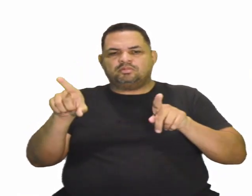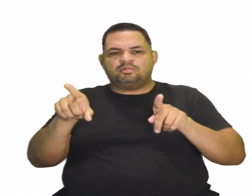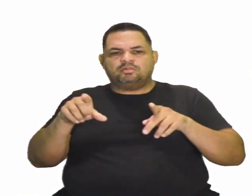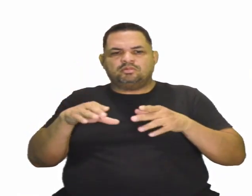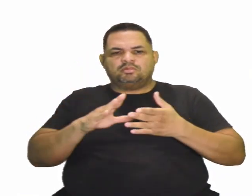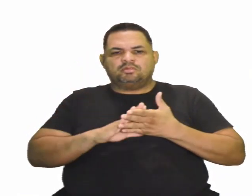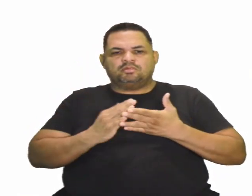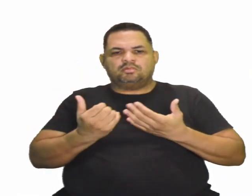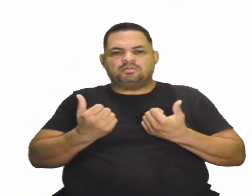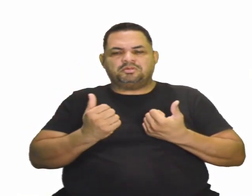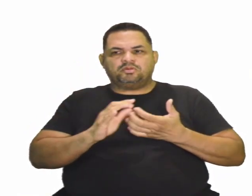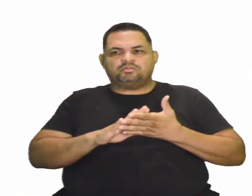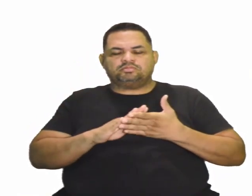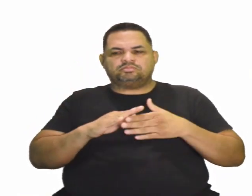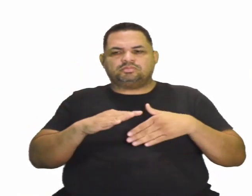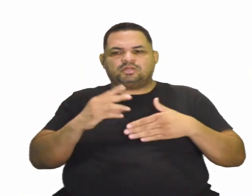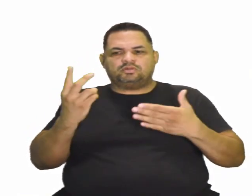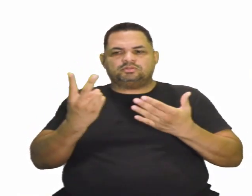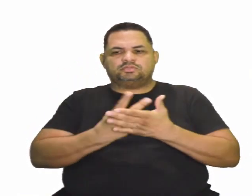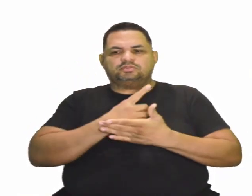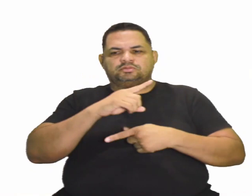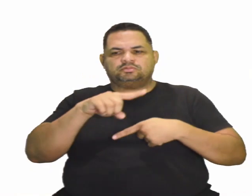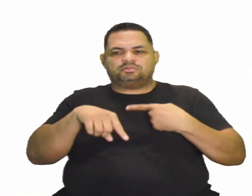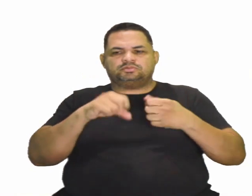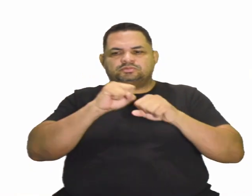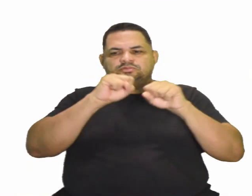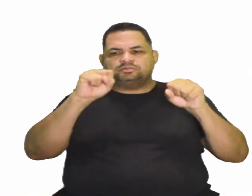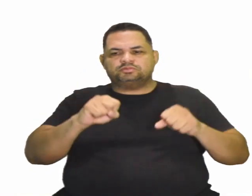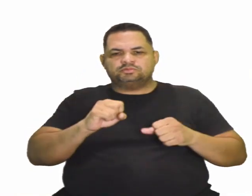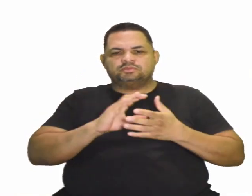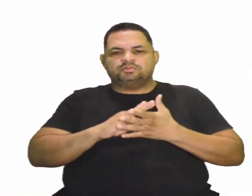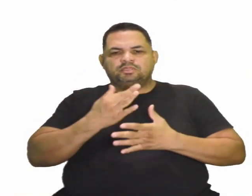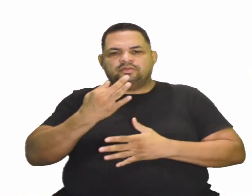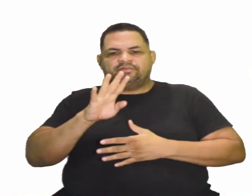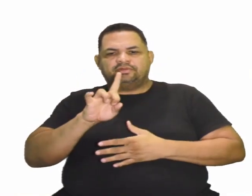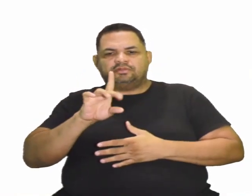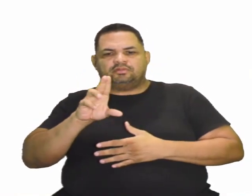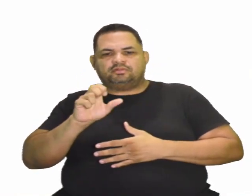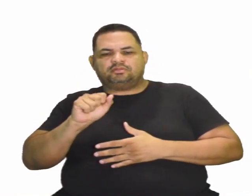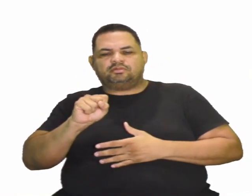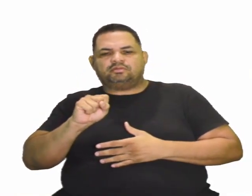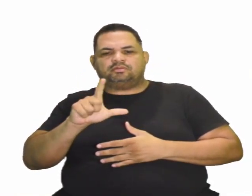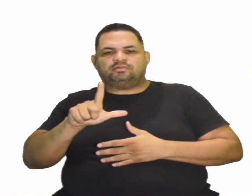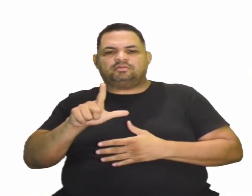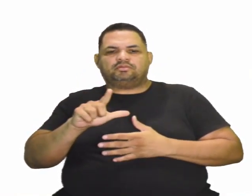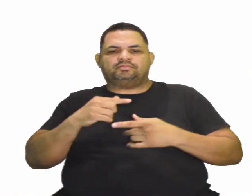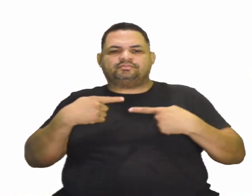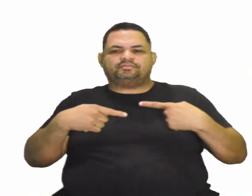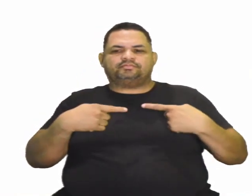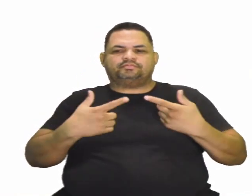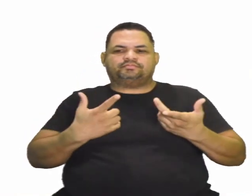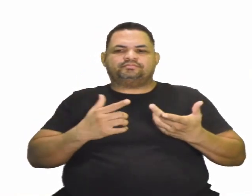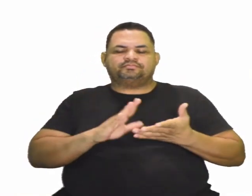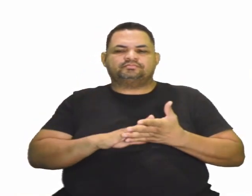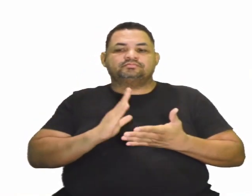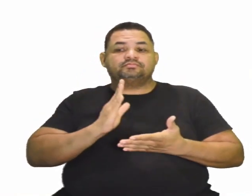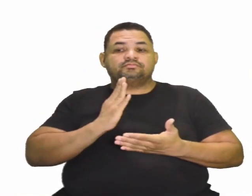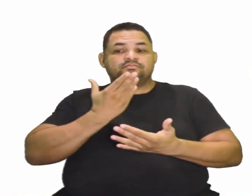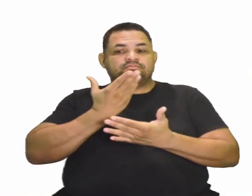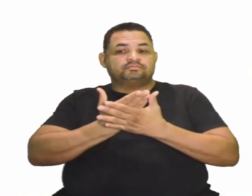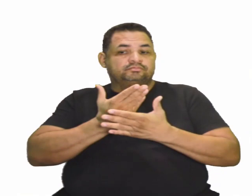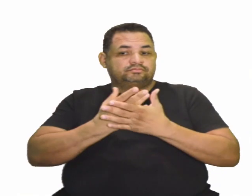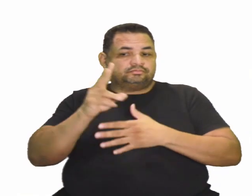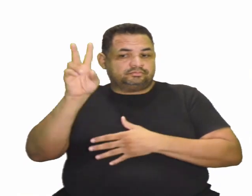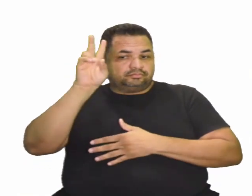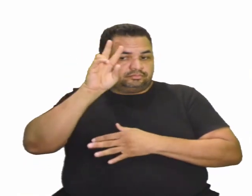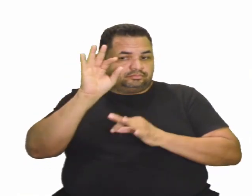o declínio, né, do sistema político feudal, que vocês conhecem, esse sistema político que vocês estudam em história, que era uma